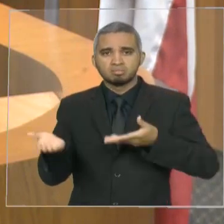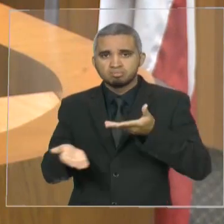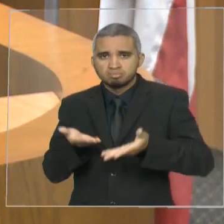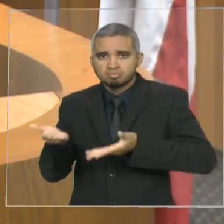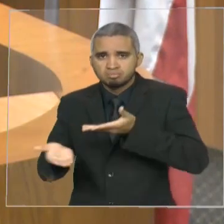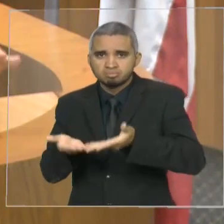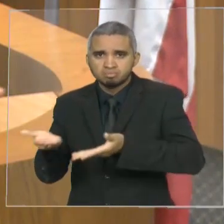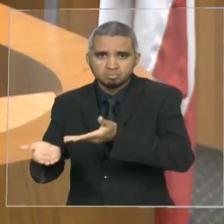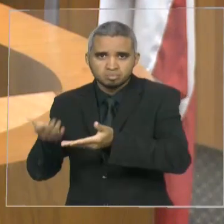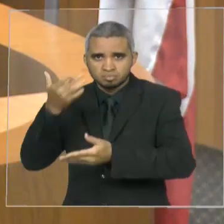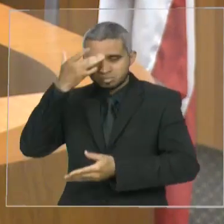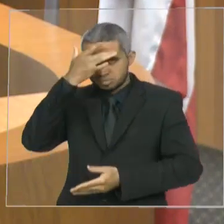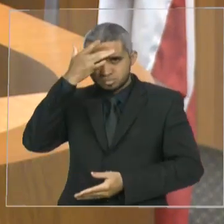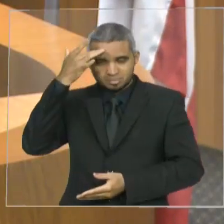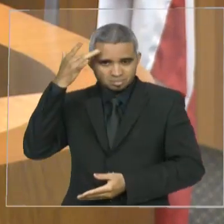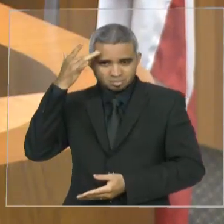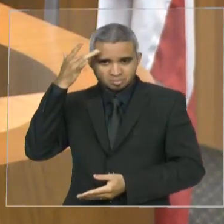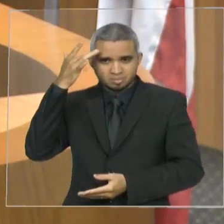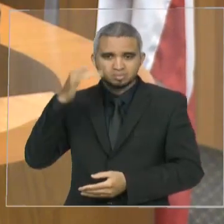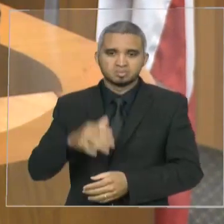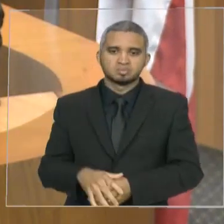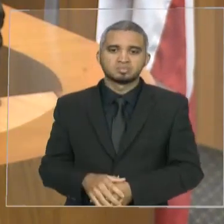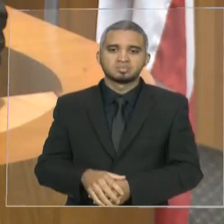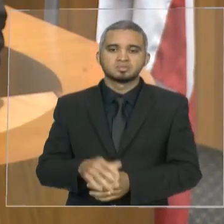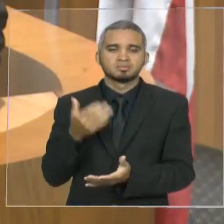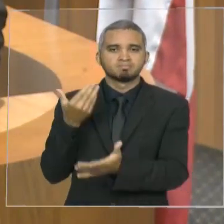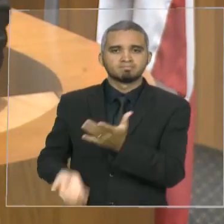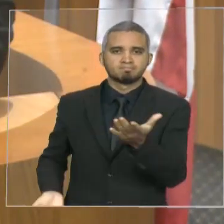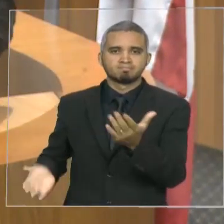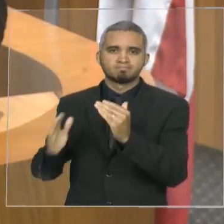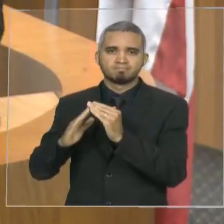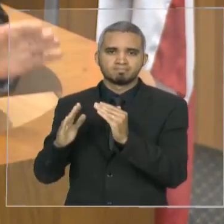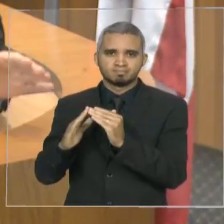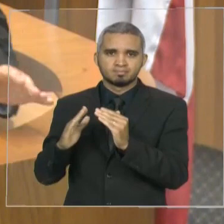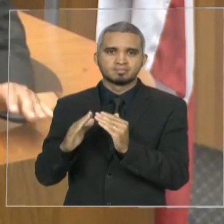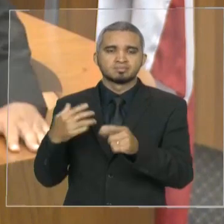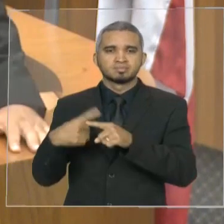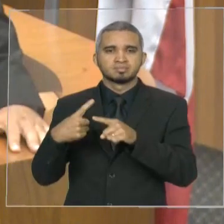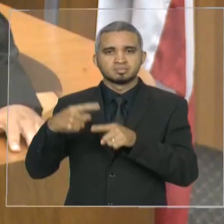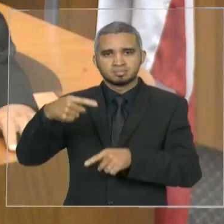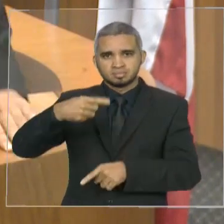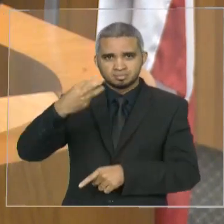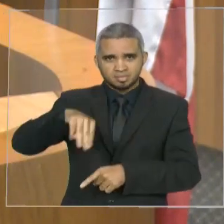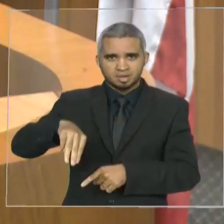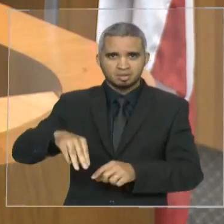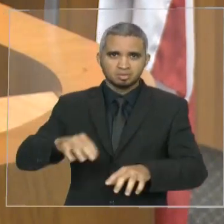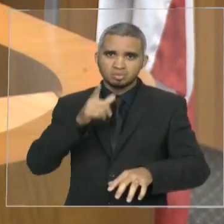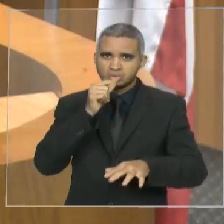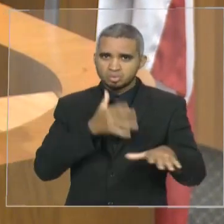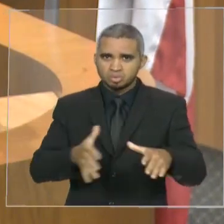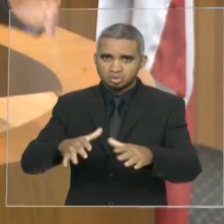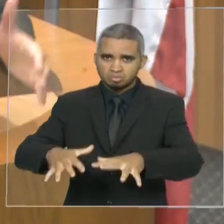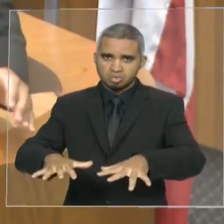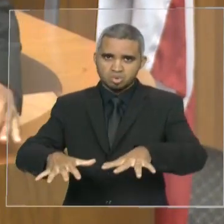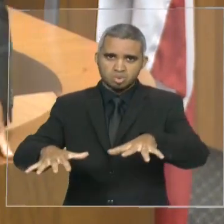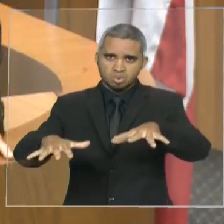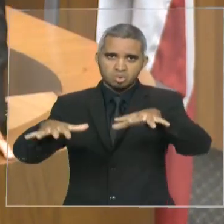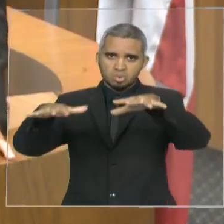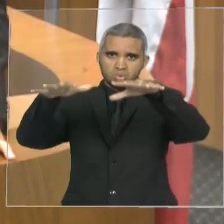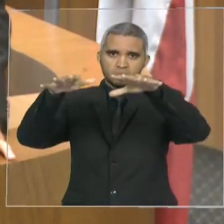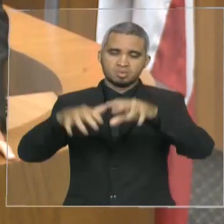dos desabrigados pelo aumento do nível dos rios no Maranhão. A bancada federal, inclusive, já